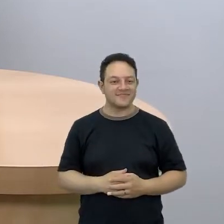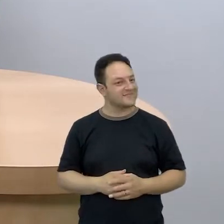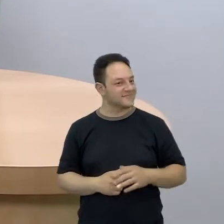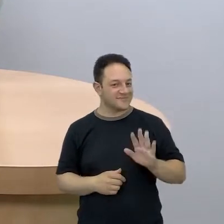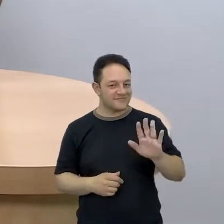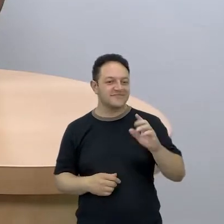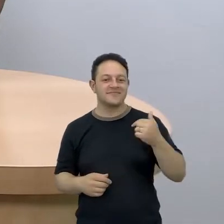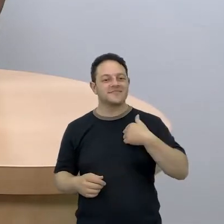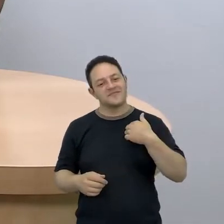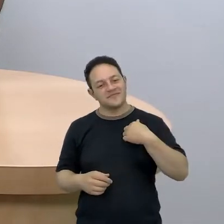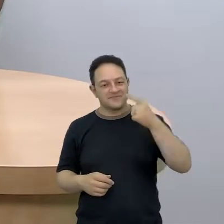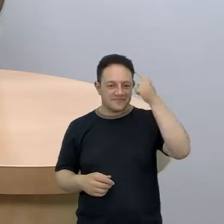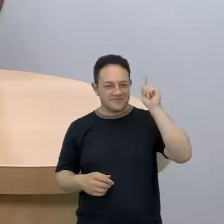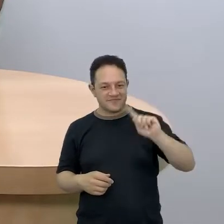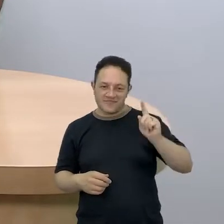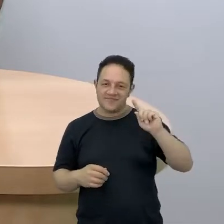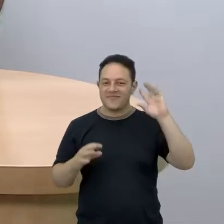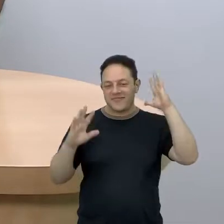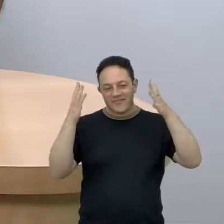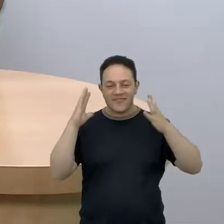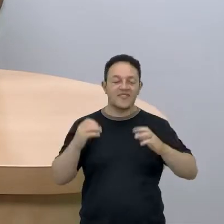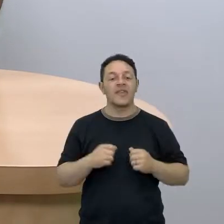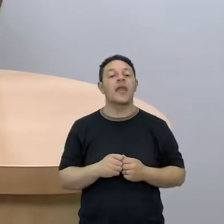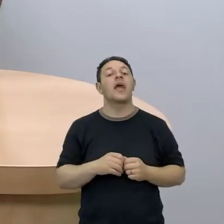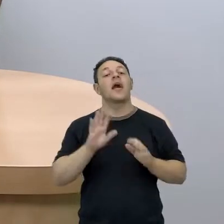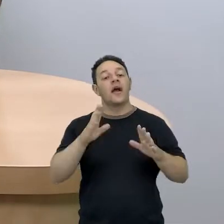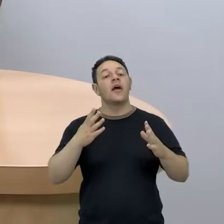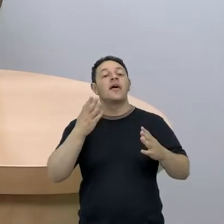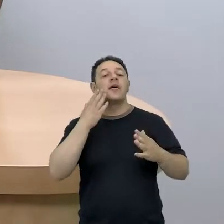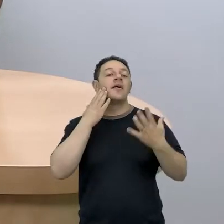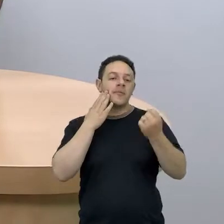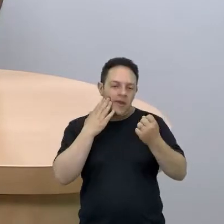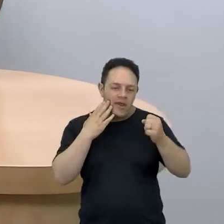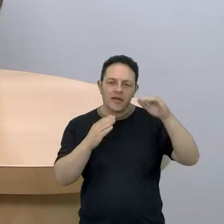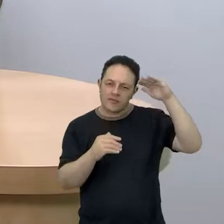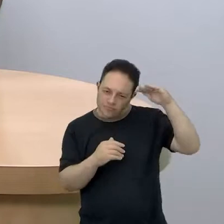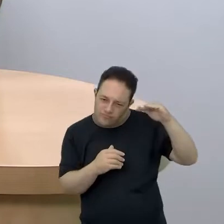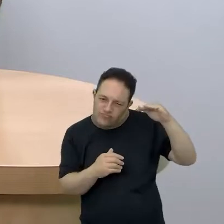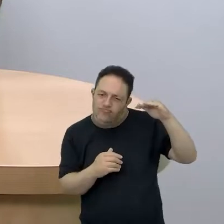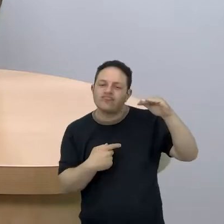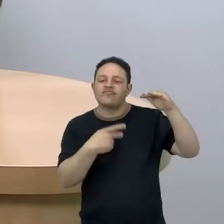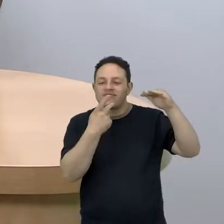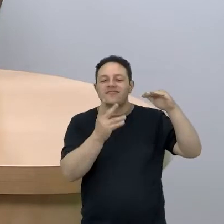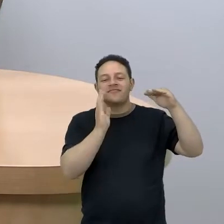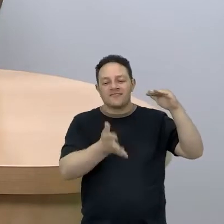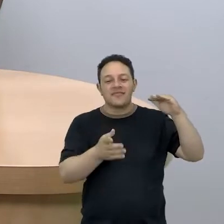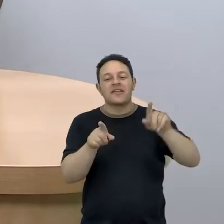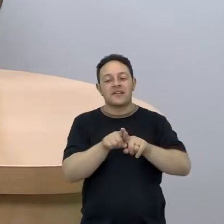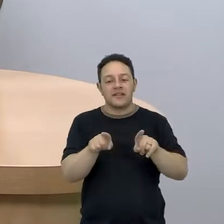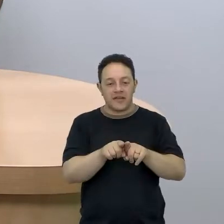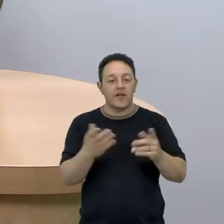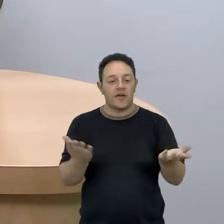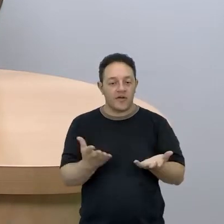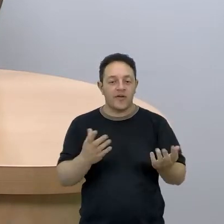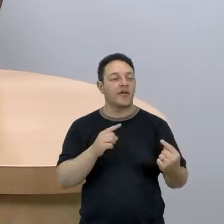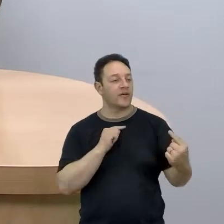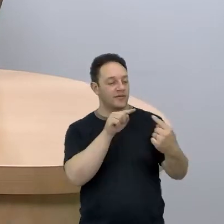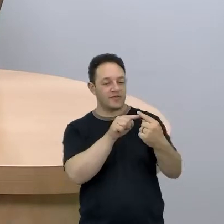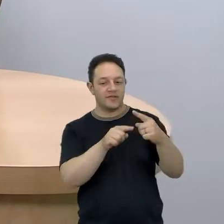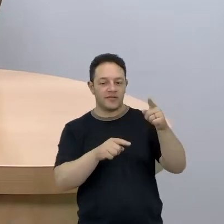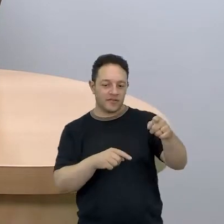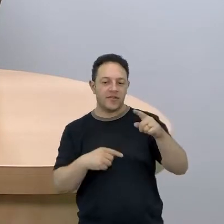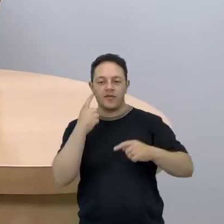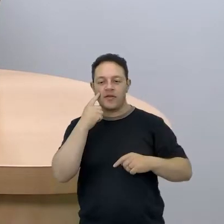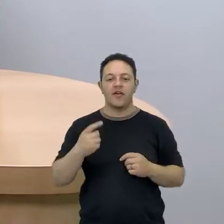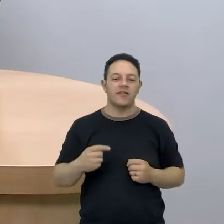Não, um castanho escuro, castanho claro ali. E sou bem branquinha, como eu disse, baixinha, como eu também já disse. E hoje eu tô vestida pra combinar com o Tony, com uma blusa que